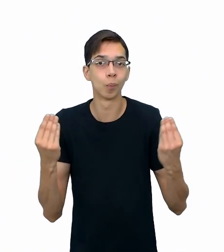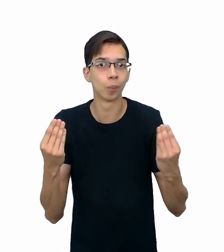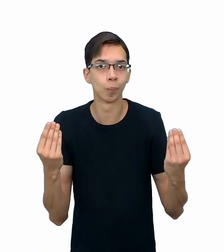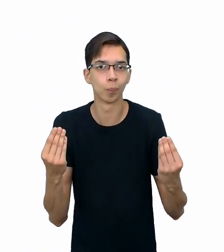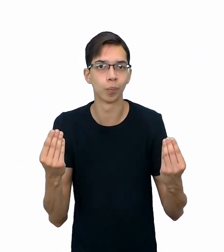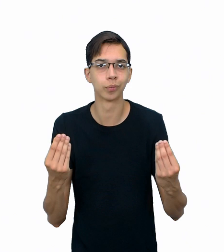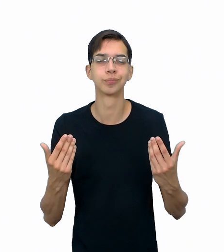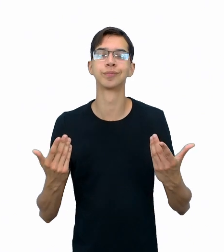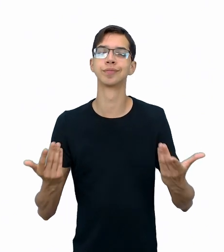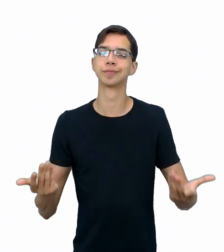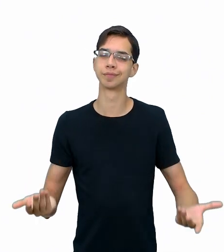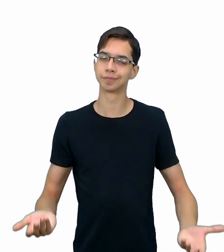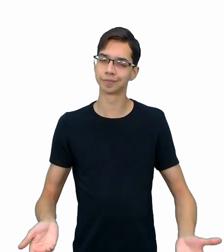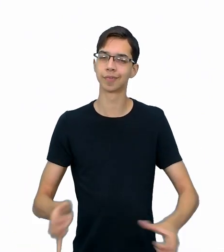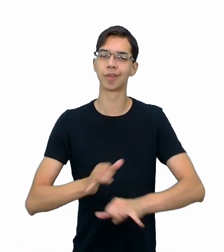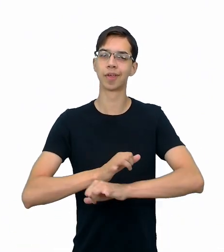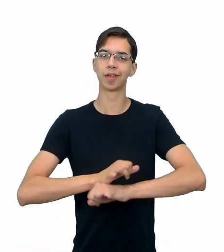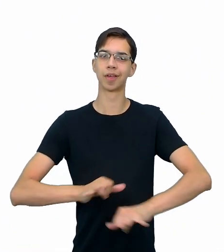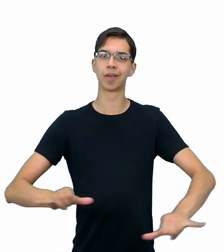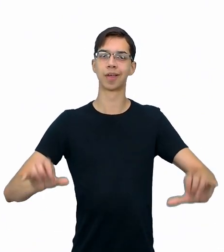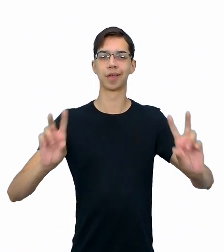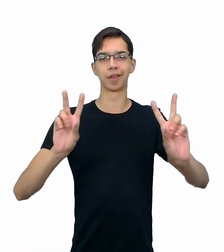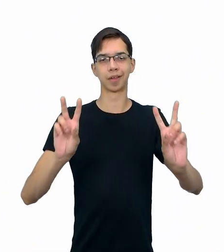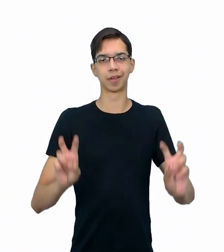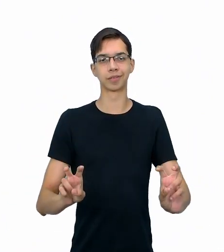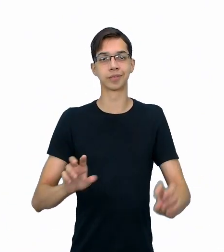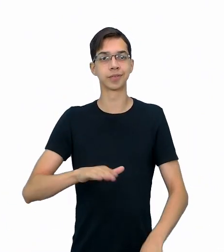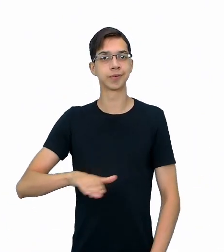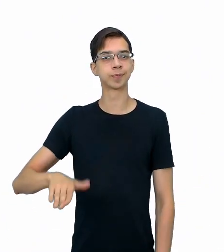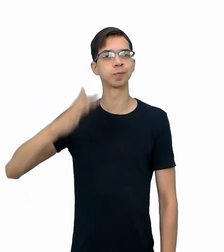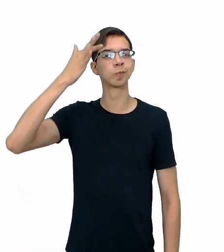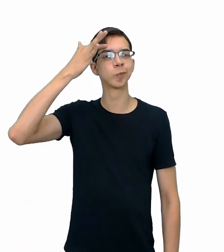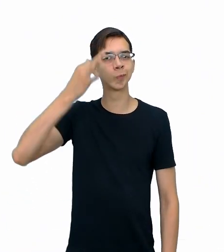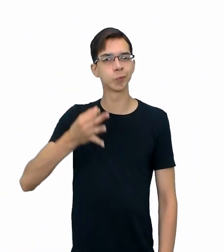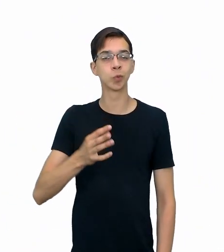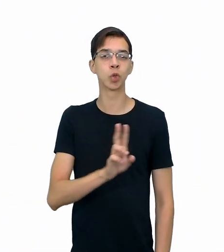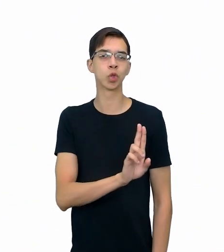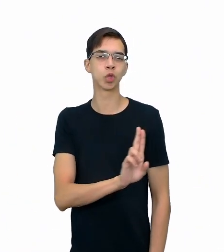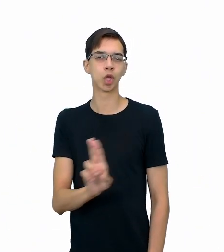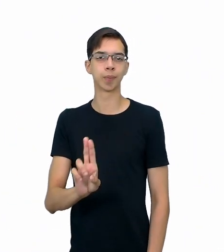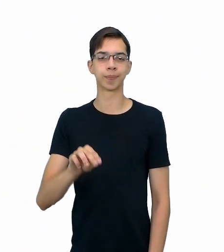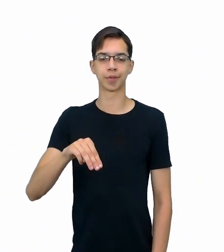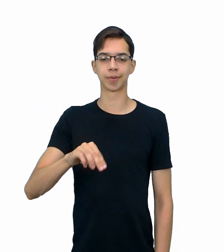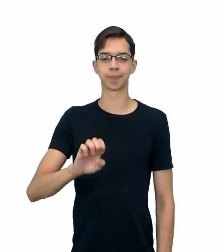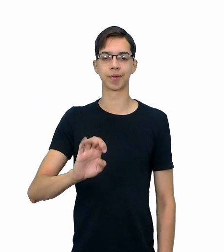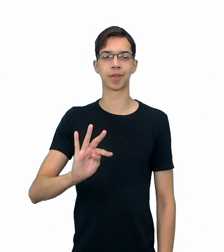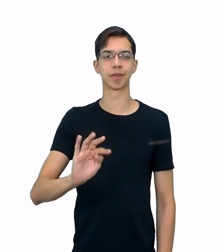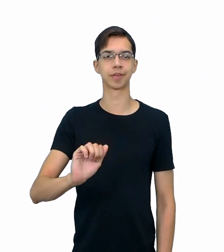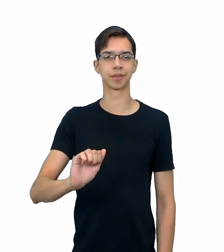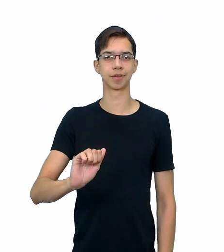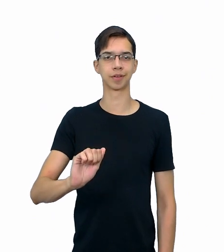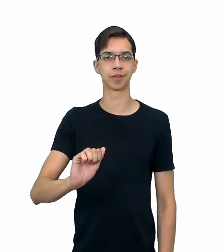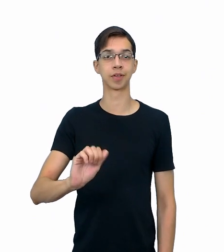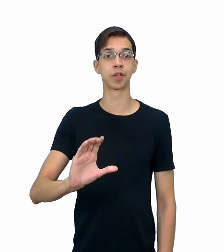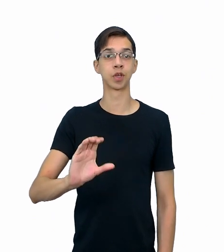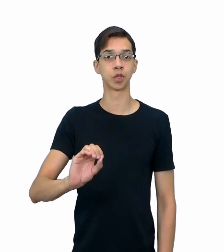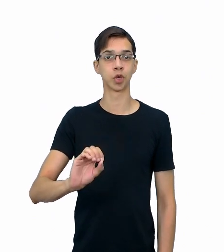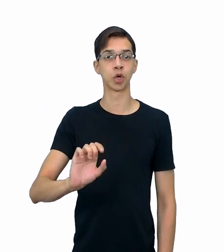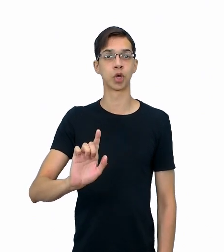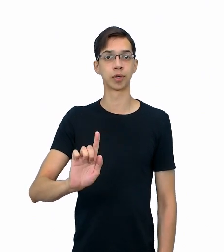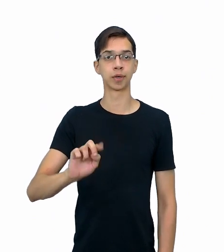as crianças a estabelecerem um processo chamado de metacognição e vai possibilitar que elas